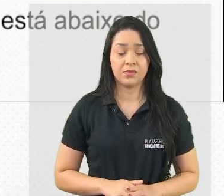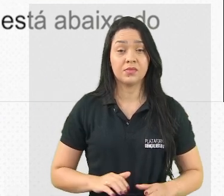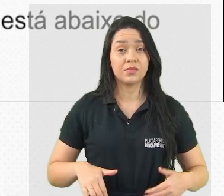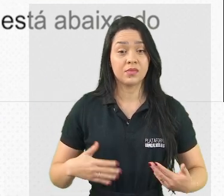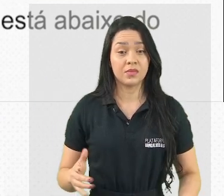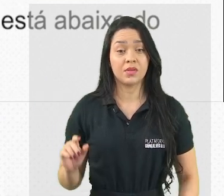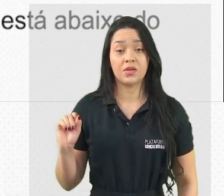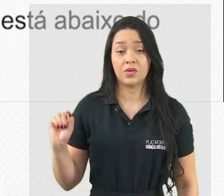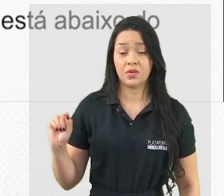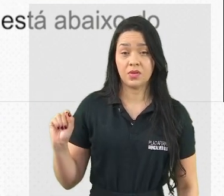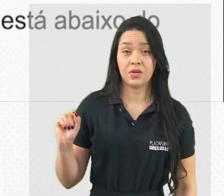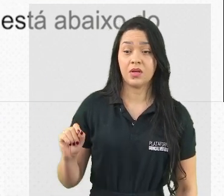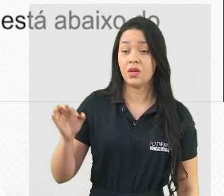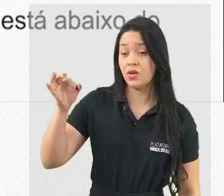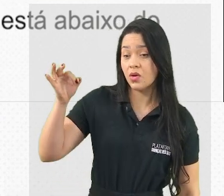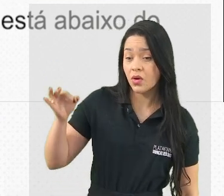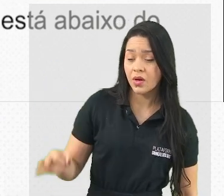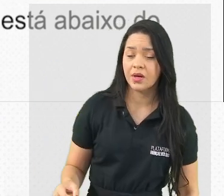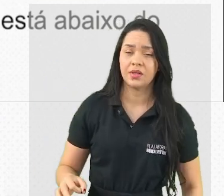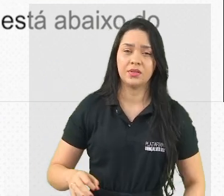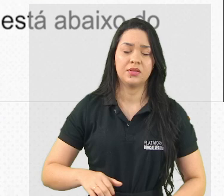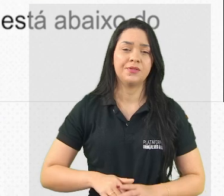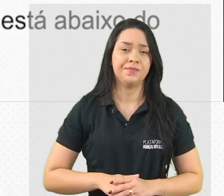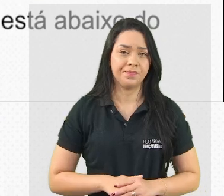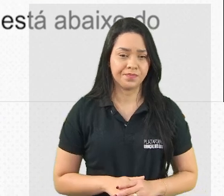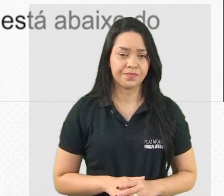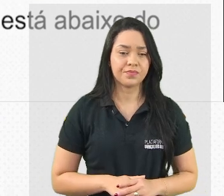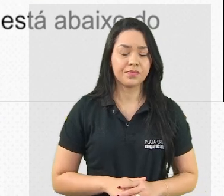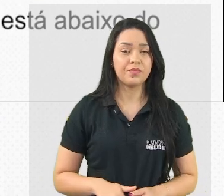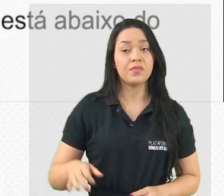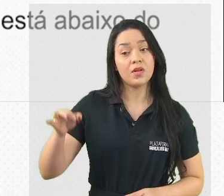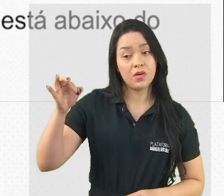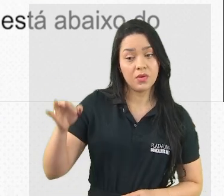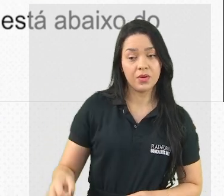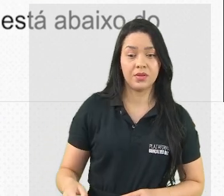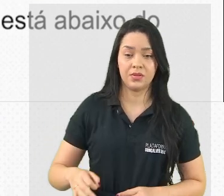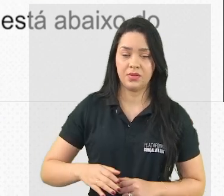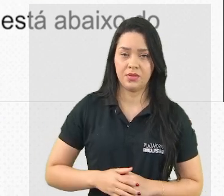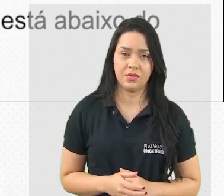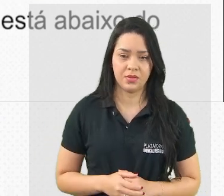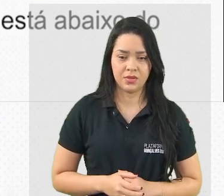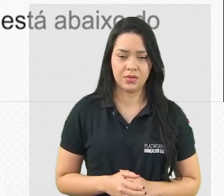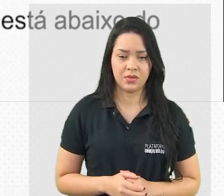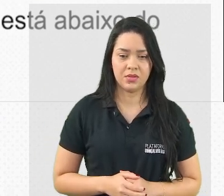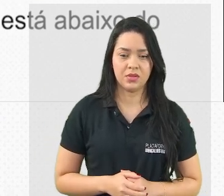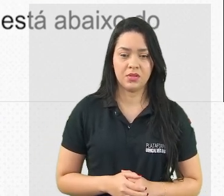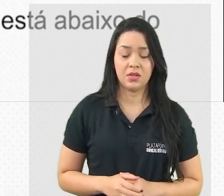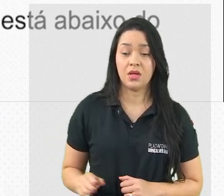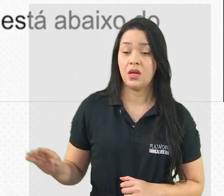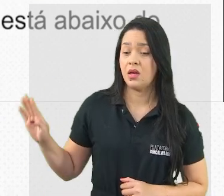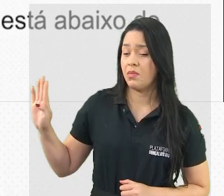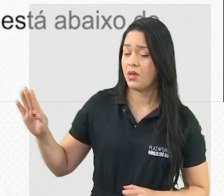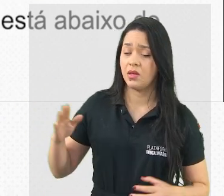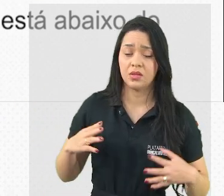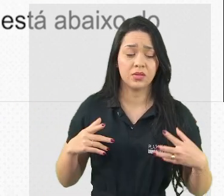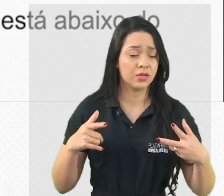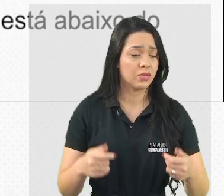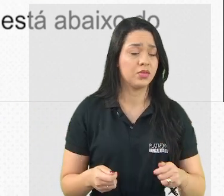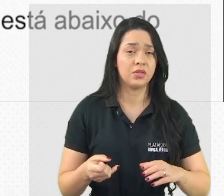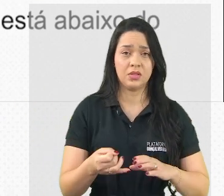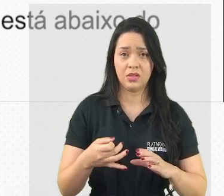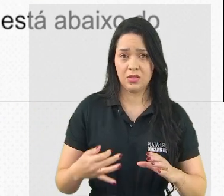Esta aqui é a opção correta, pessoal. Esta aqui é a opção correta. A anorexia nervosa, todas as